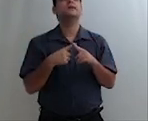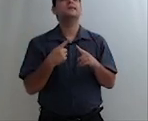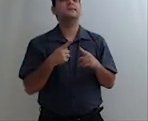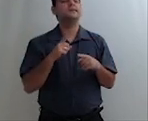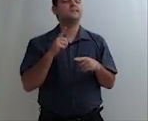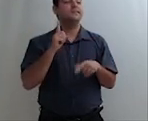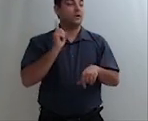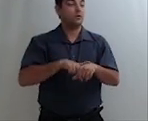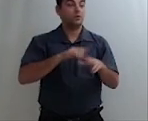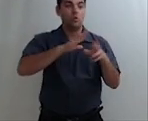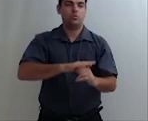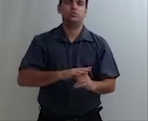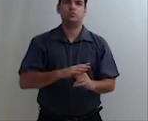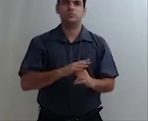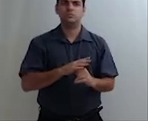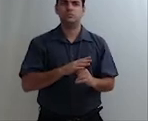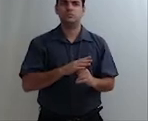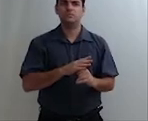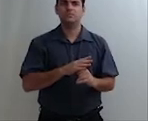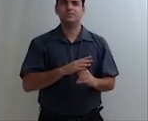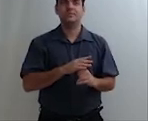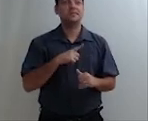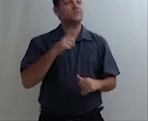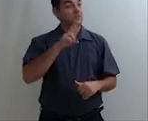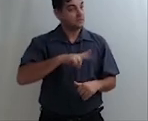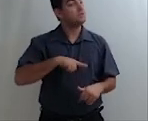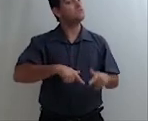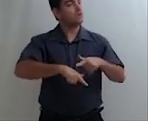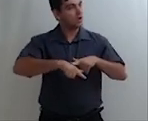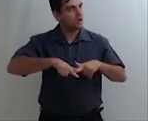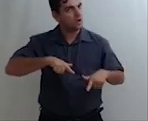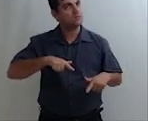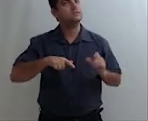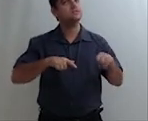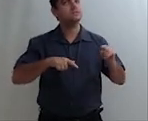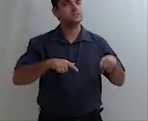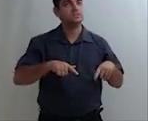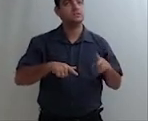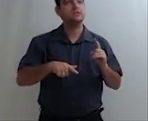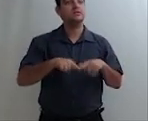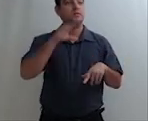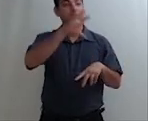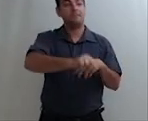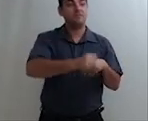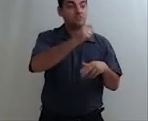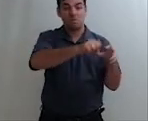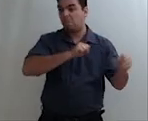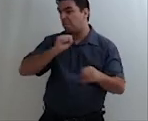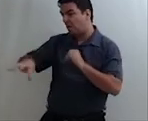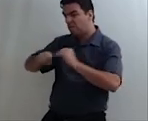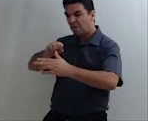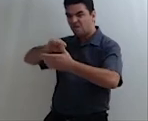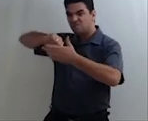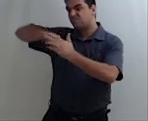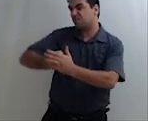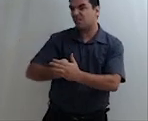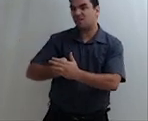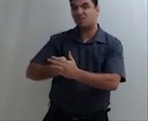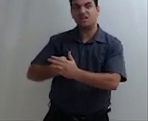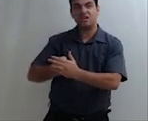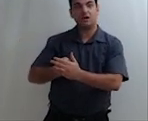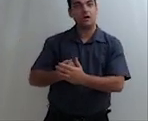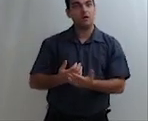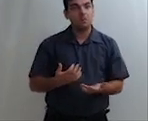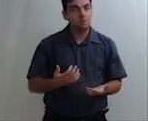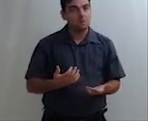praticado não é com emprego de armas com restrição de liberdade das vítimas e apesar